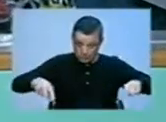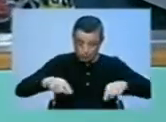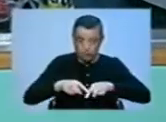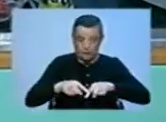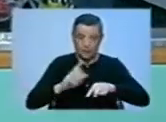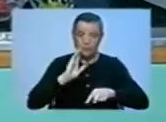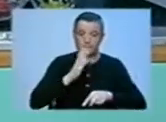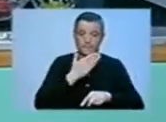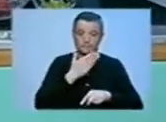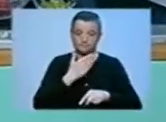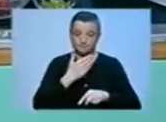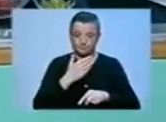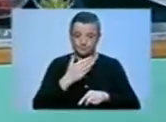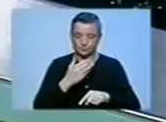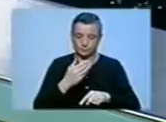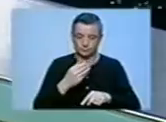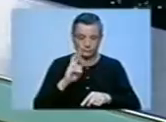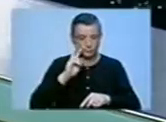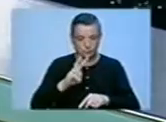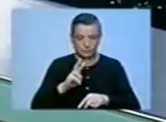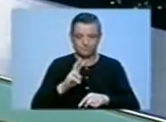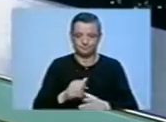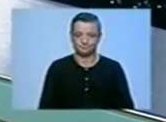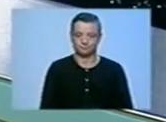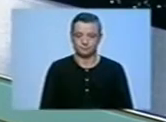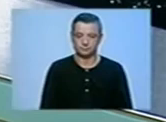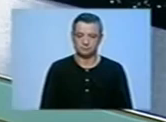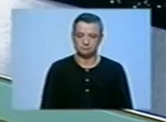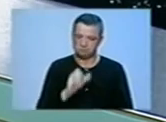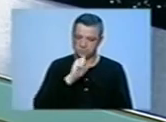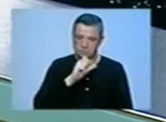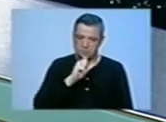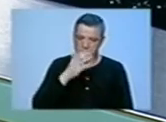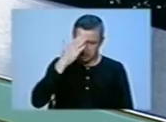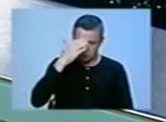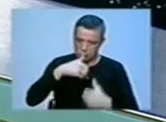colocar um chip os olhos ver pode ser que sim